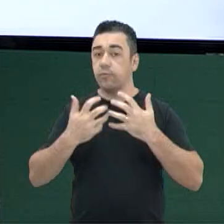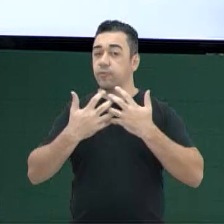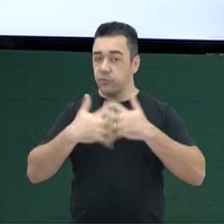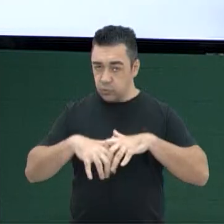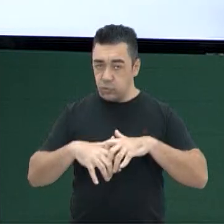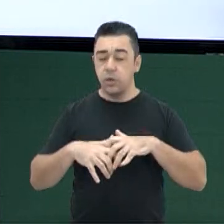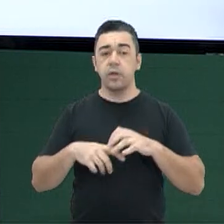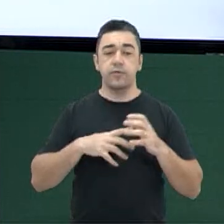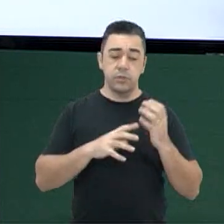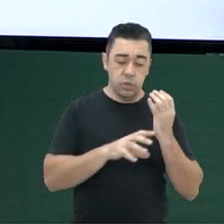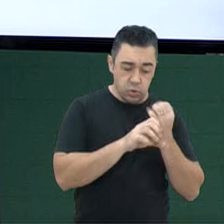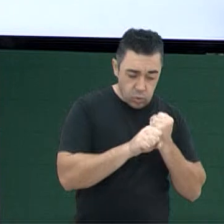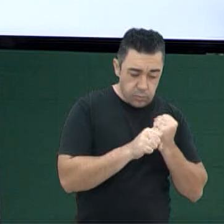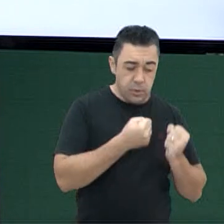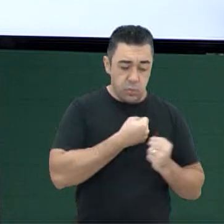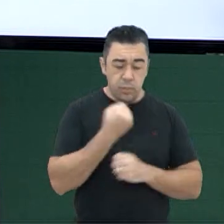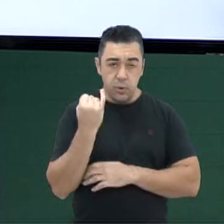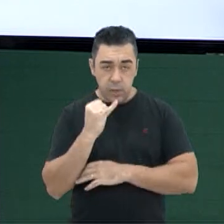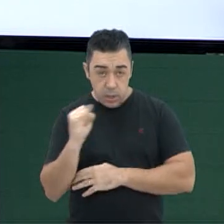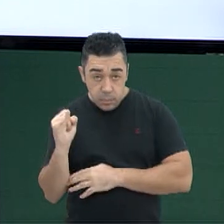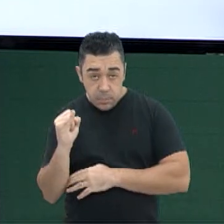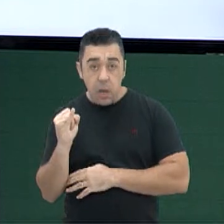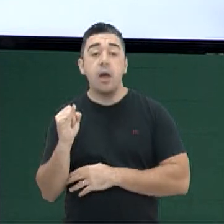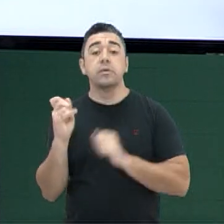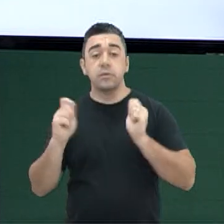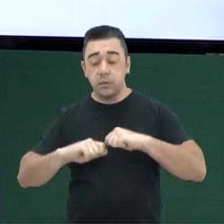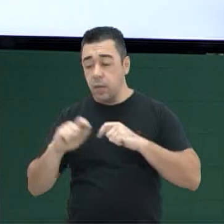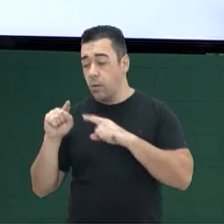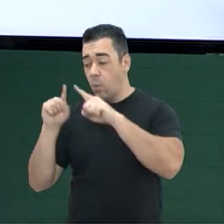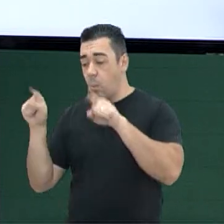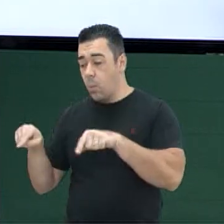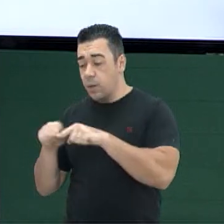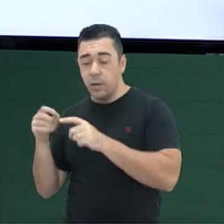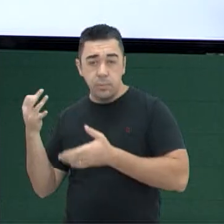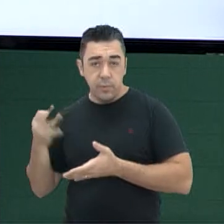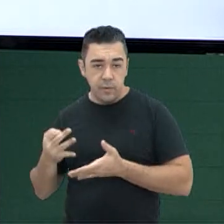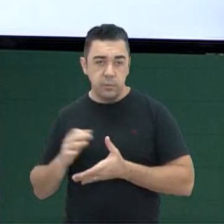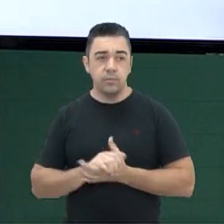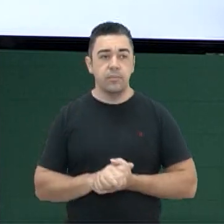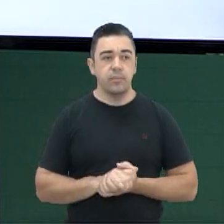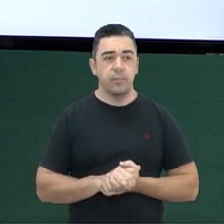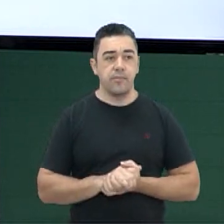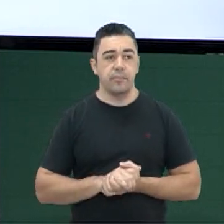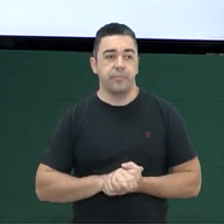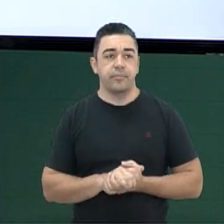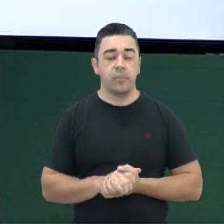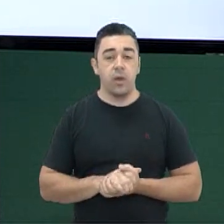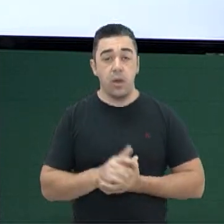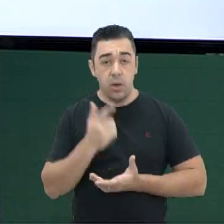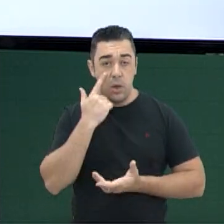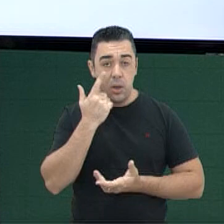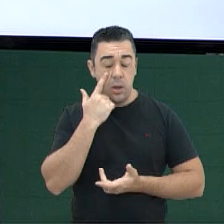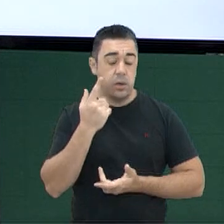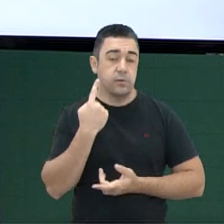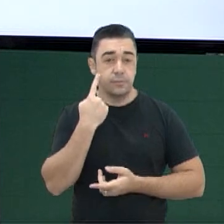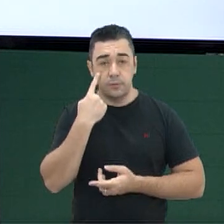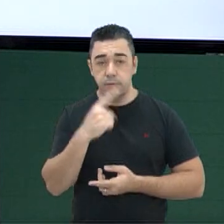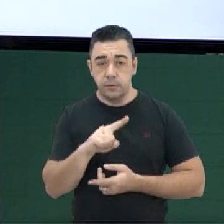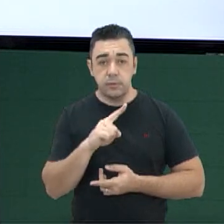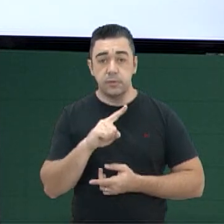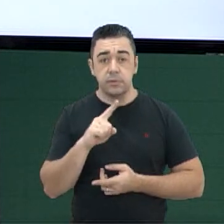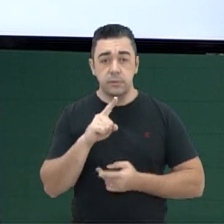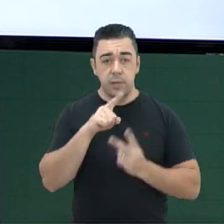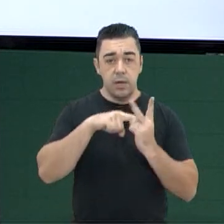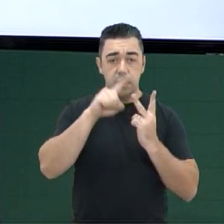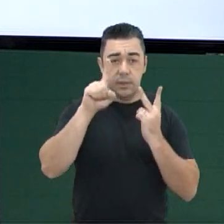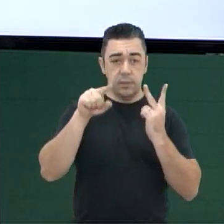Você soma números ímpares e chega a um resultado que é um quadrado perfeito. Muito bem. Agora, nós vamos calcular a raiz